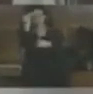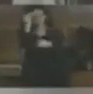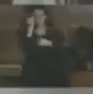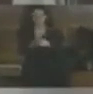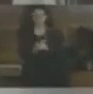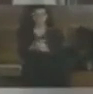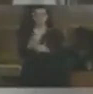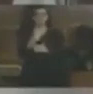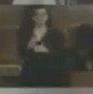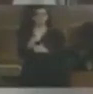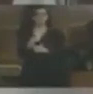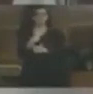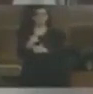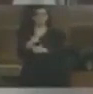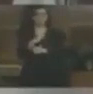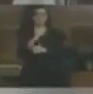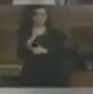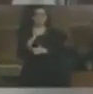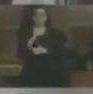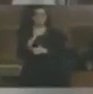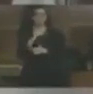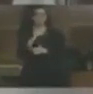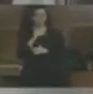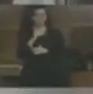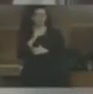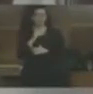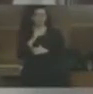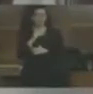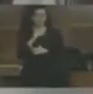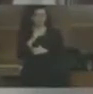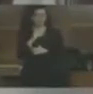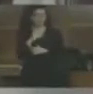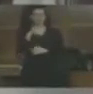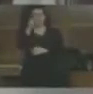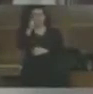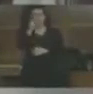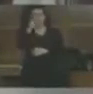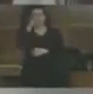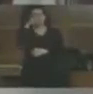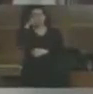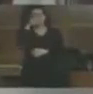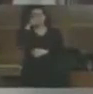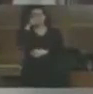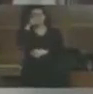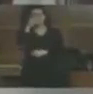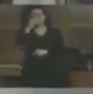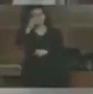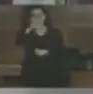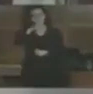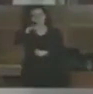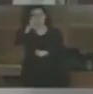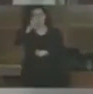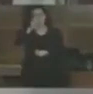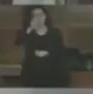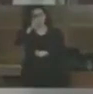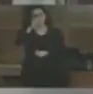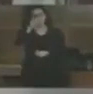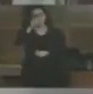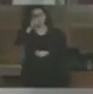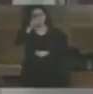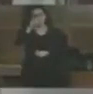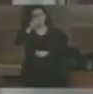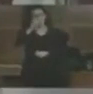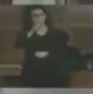Eu estou até com medo do Fernandinho Beiramar. Porque ele vai ficar 20 anos preso, quando sair vai dizer que foi perseguido politicamente, vai receber 30 mil por